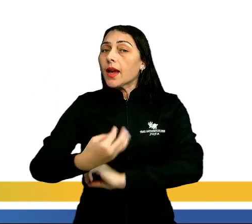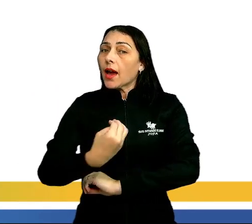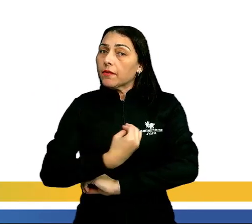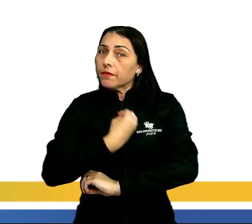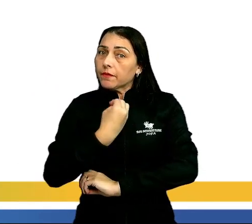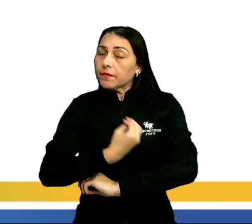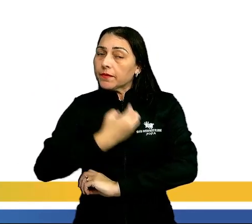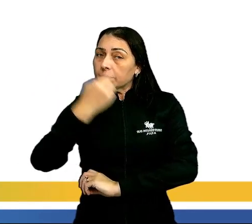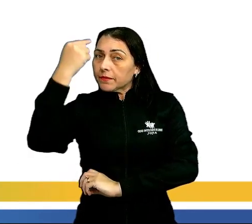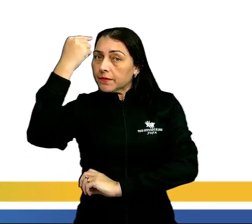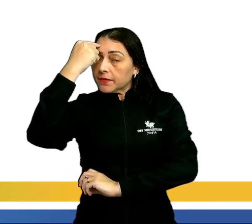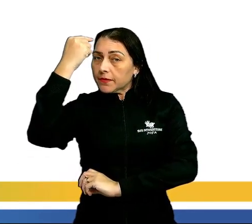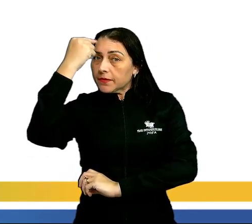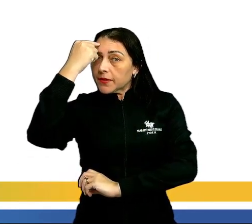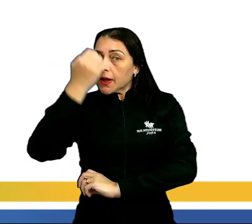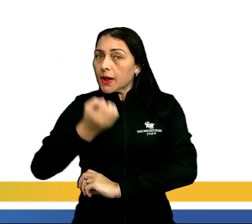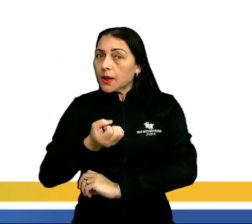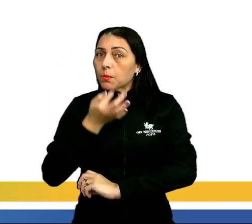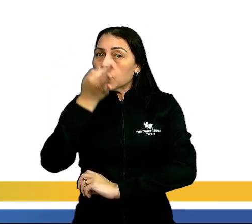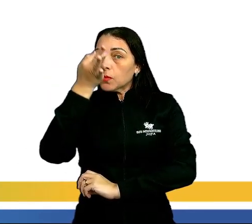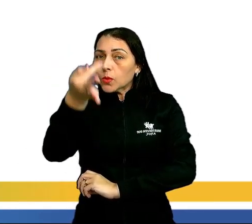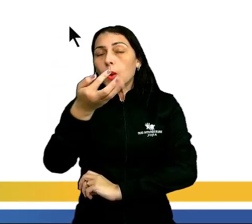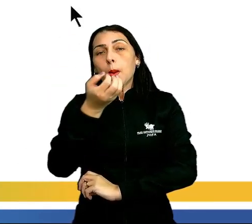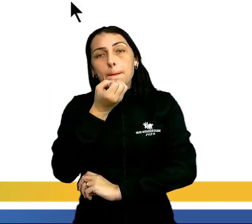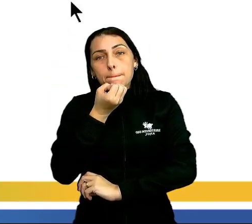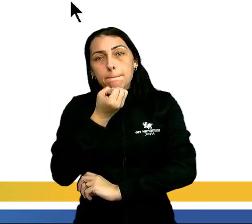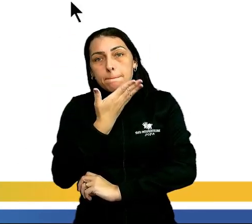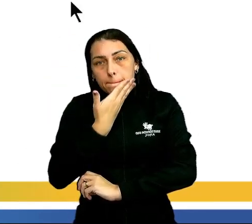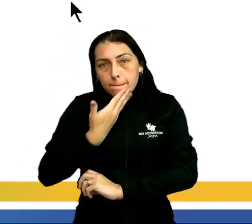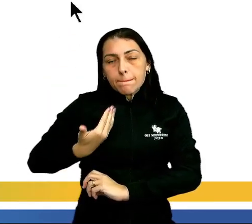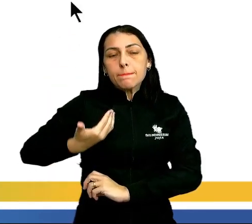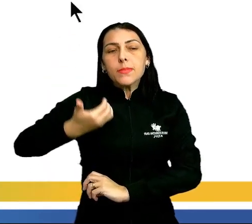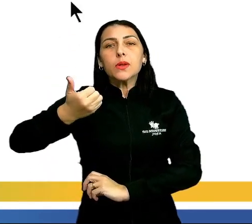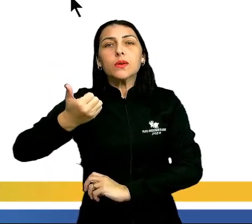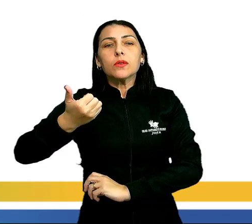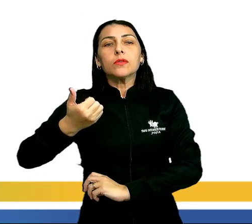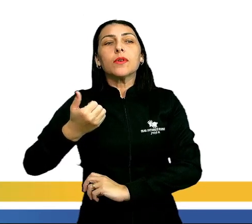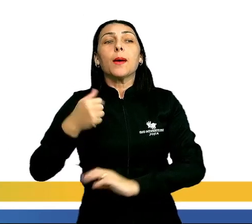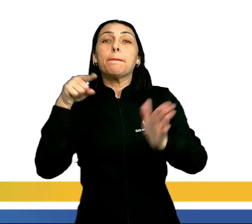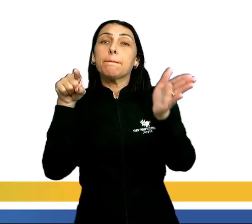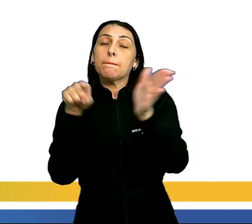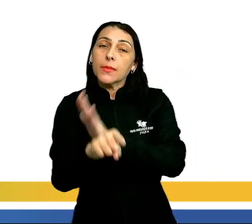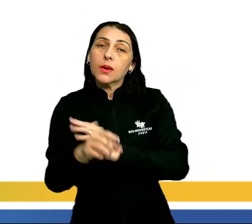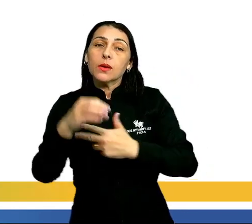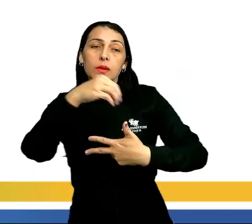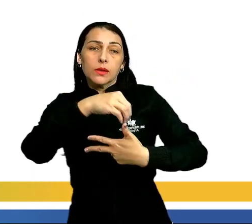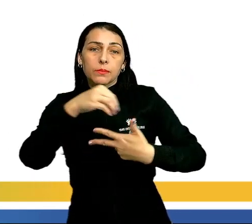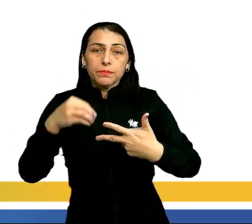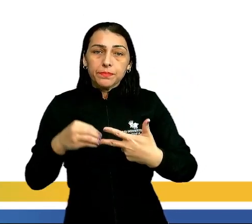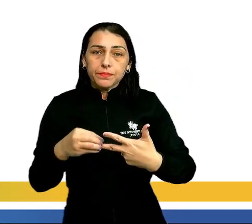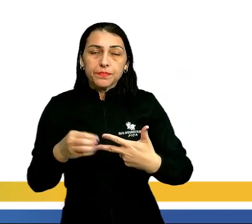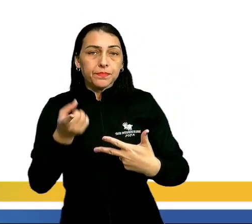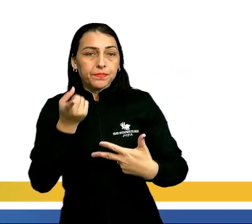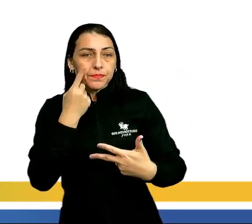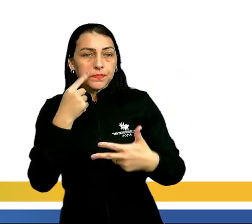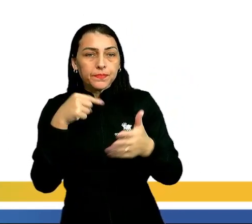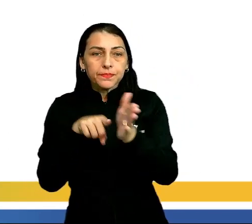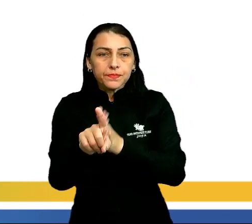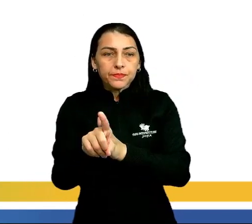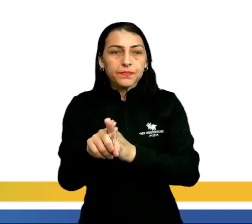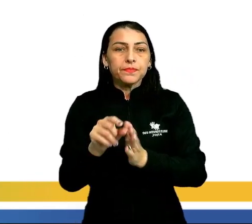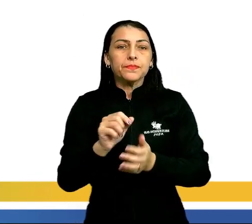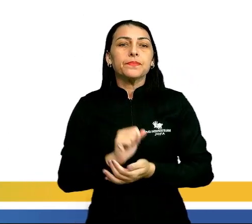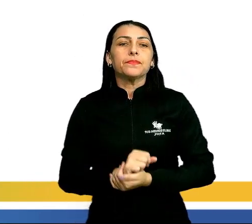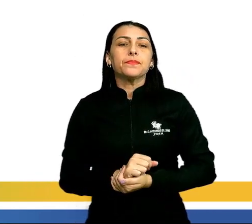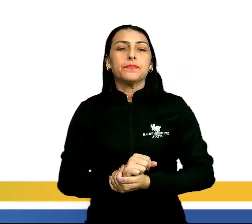consideravelmente. Aliás, aumenta bastante. E aí vem a questão dessa prova do Enem. Vamos à questão?